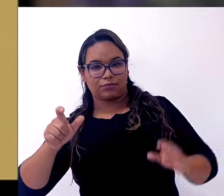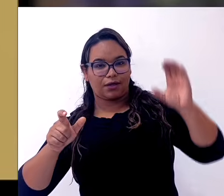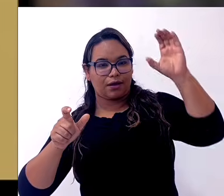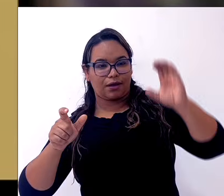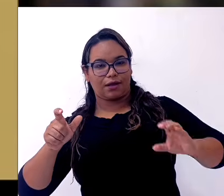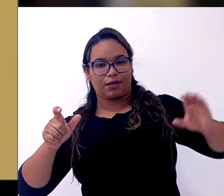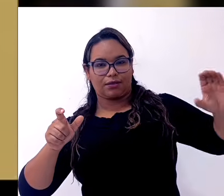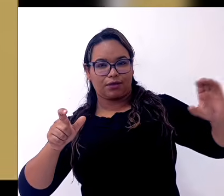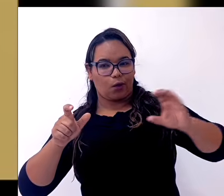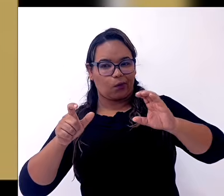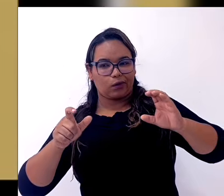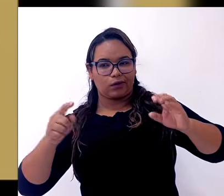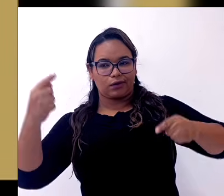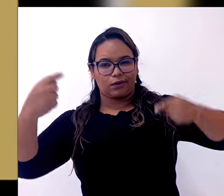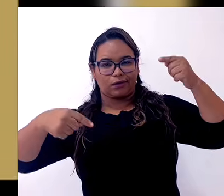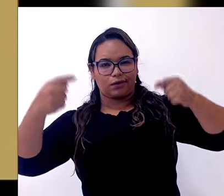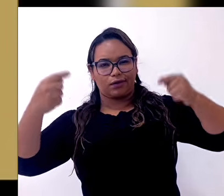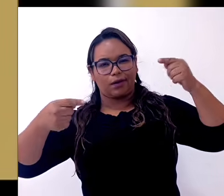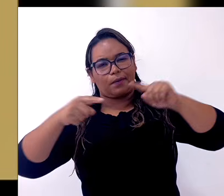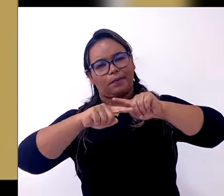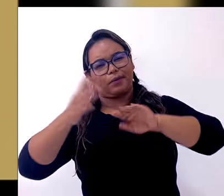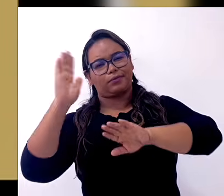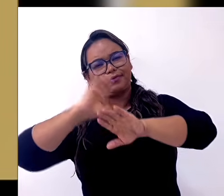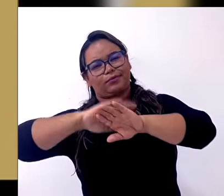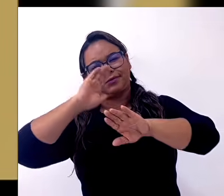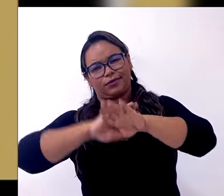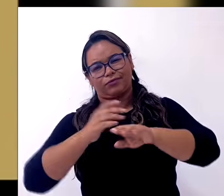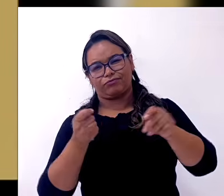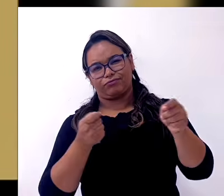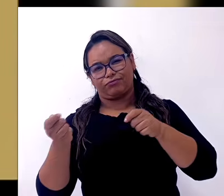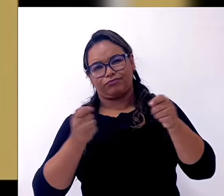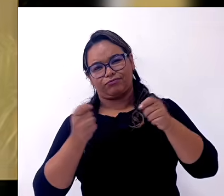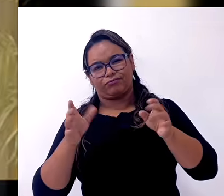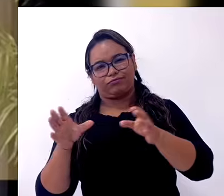o que dizer dessa guerra com o Islã?